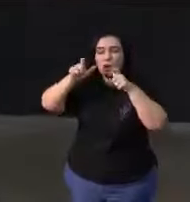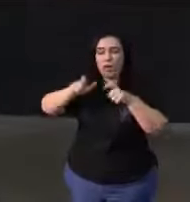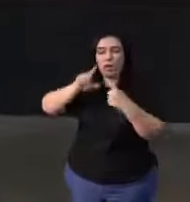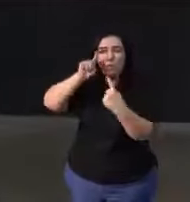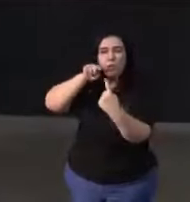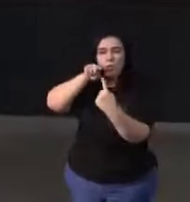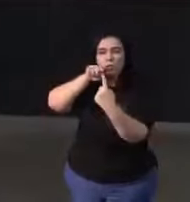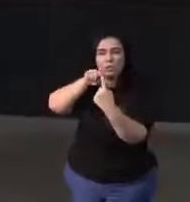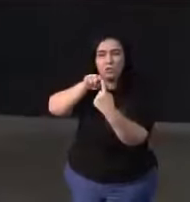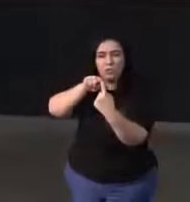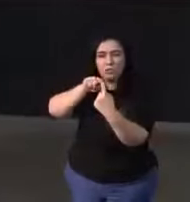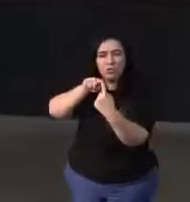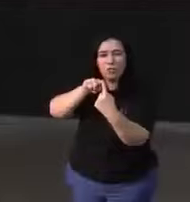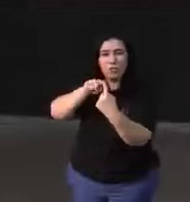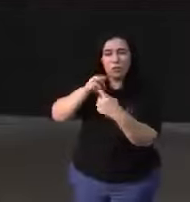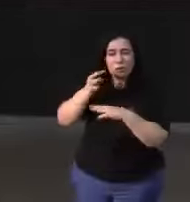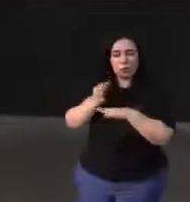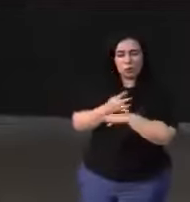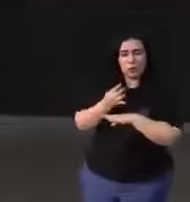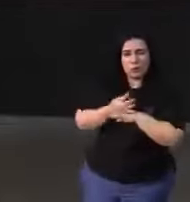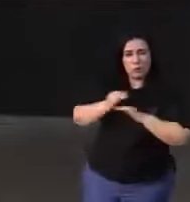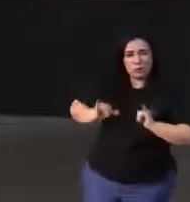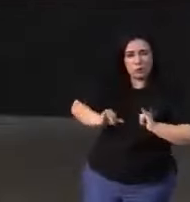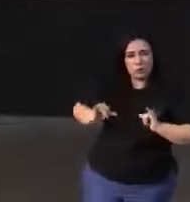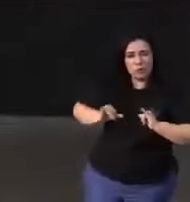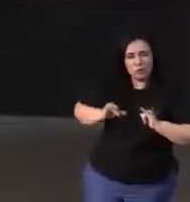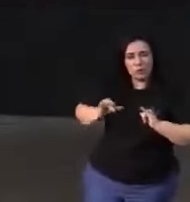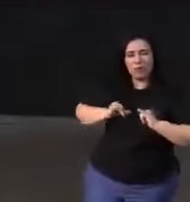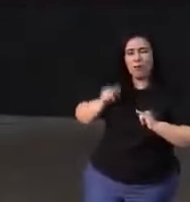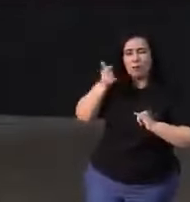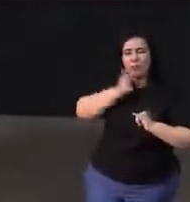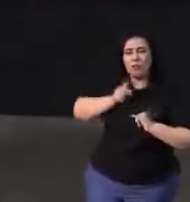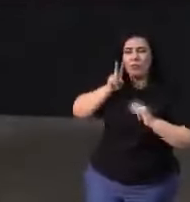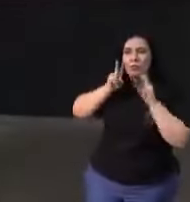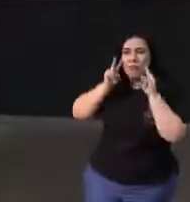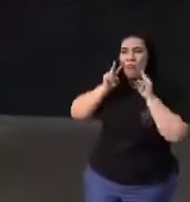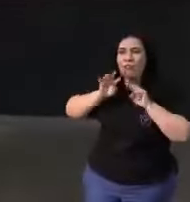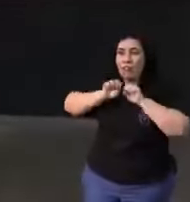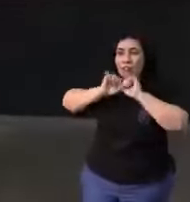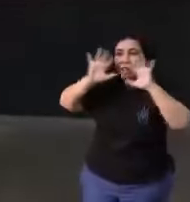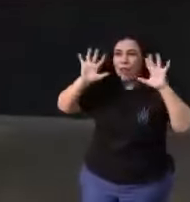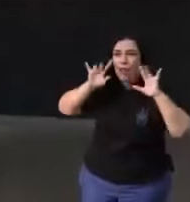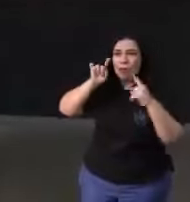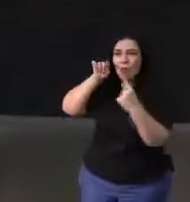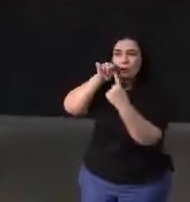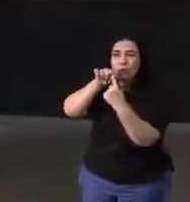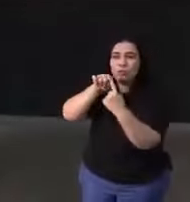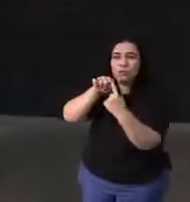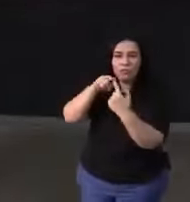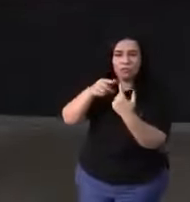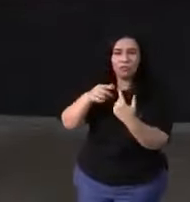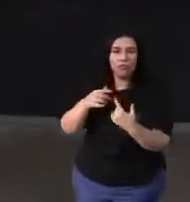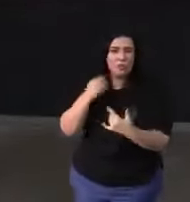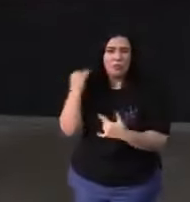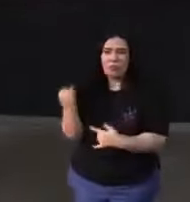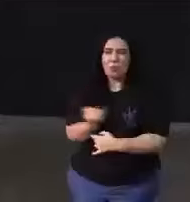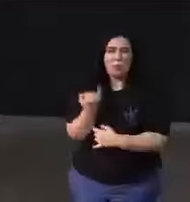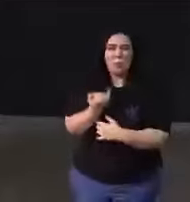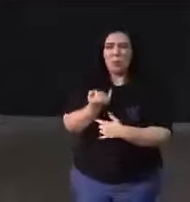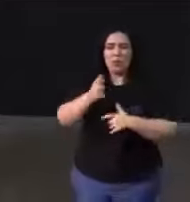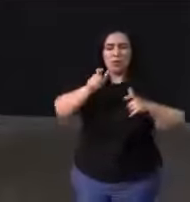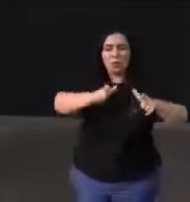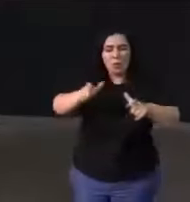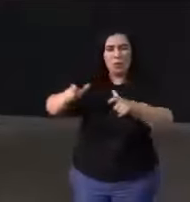poço, de dentro da cova, de dentro da prisão, de dentro da caverna. Não importa onde